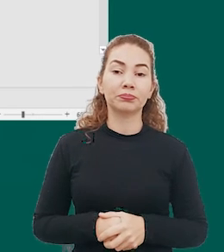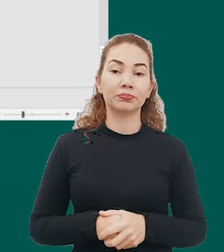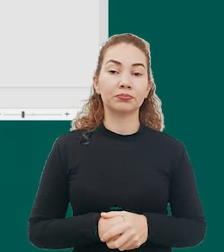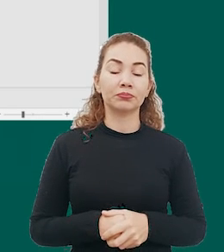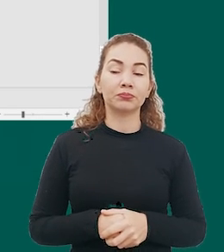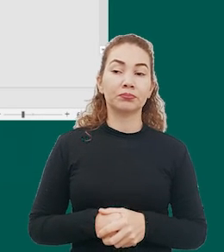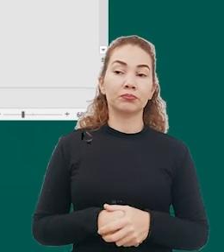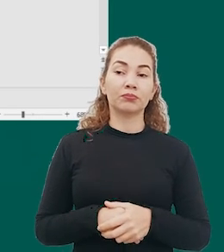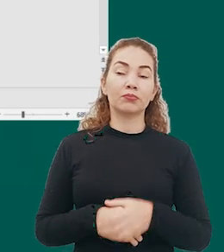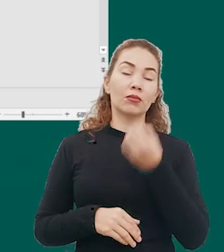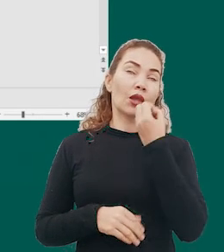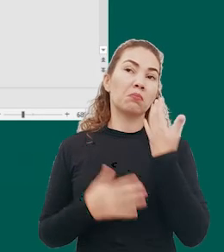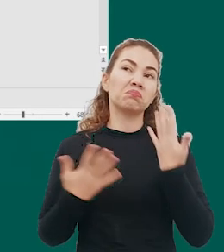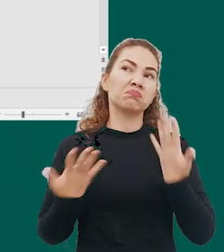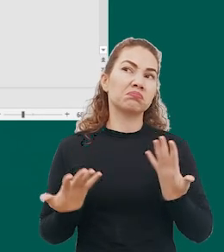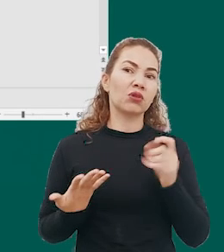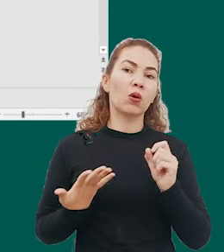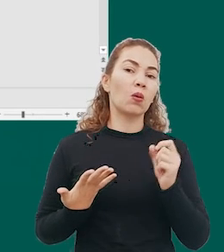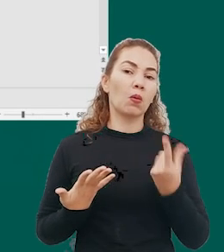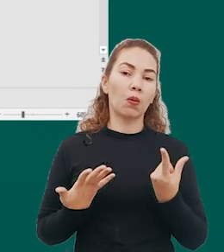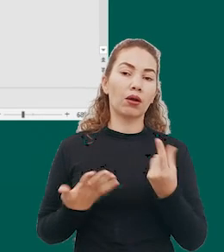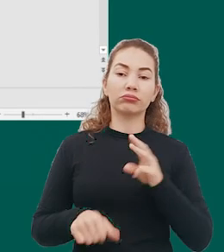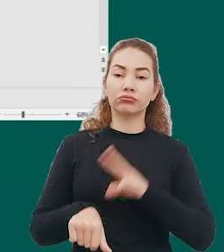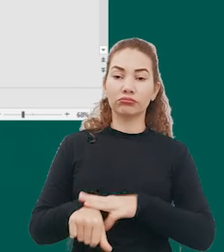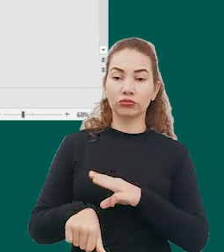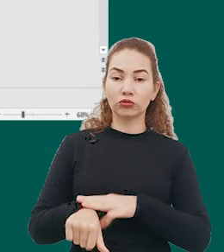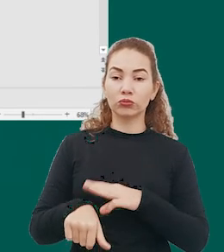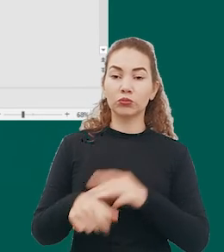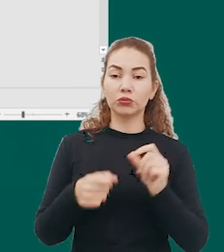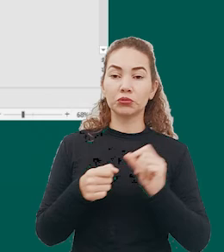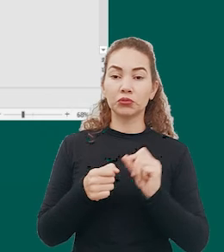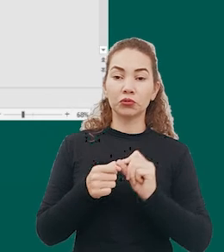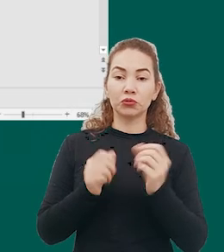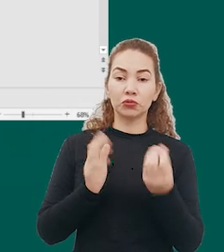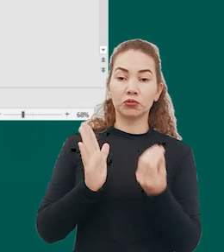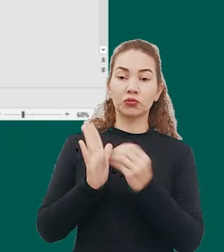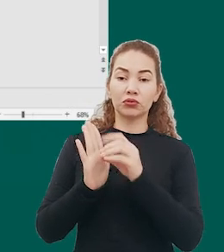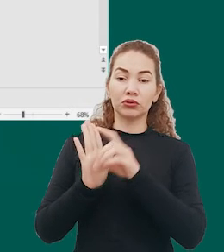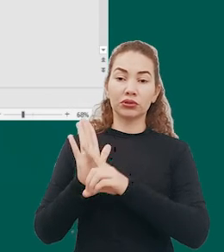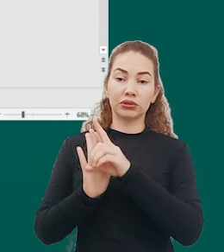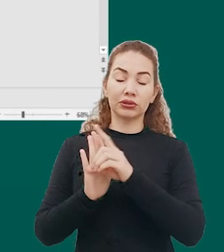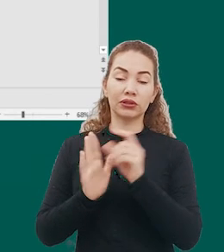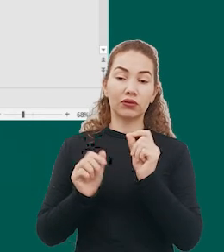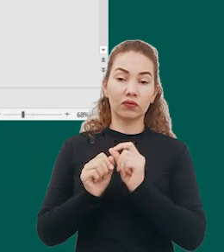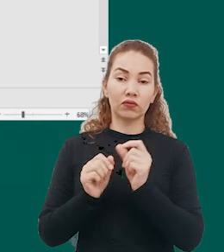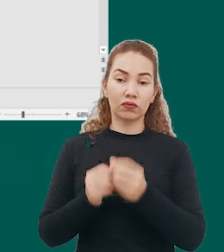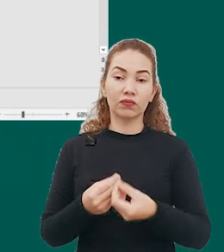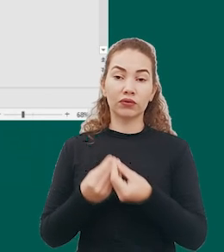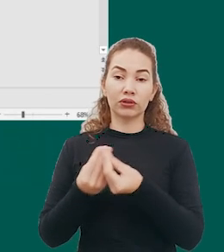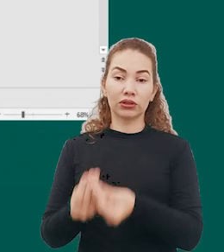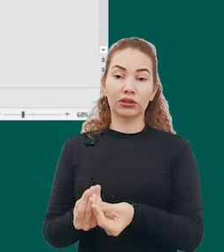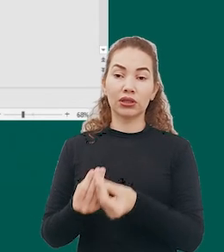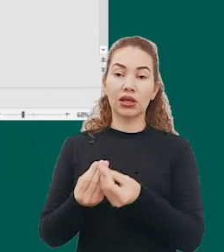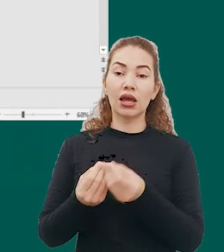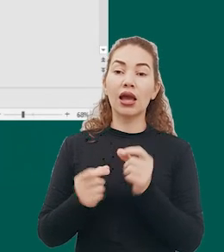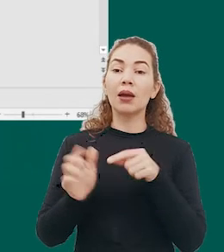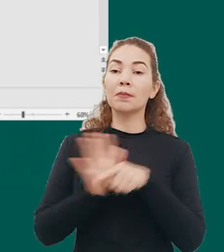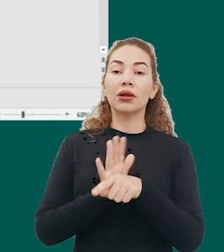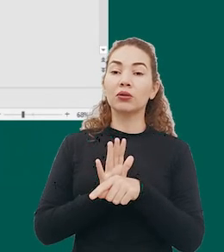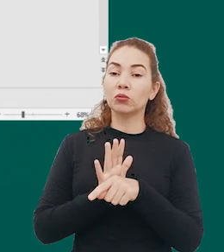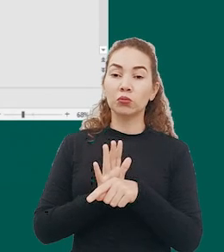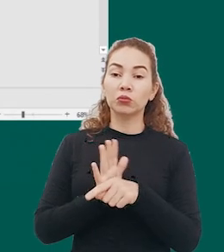Bom, mas para qual instituição? No momento em que nós colocamos na declaração que nós vamos fazer essa doação, ele vai nos